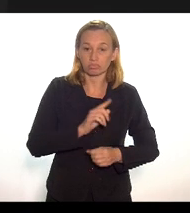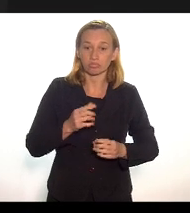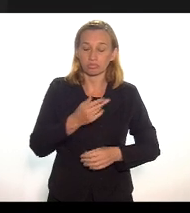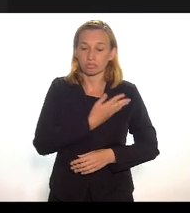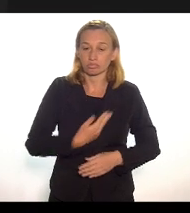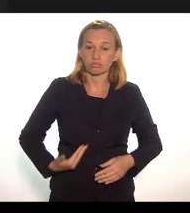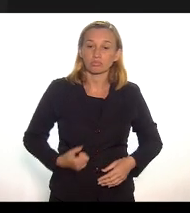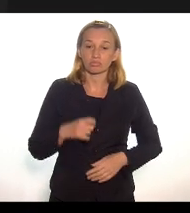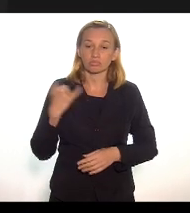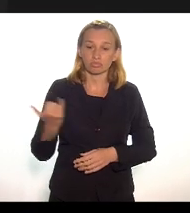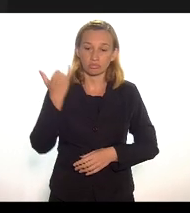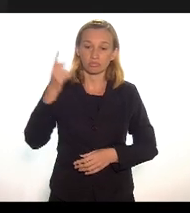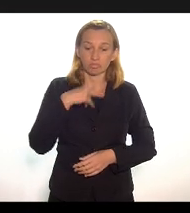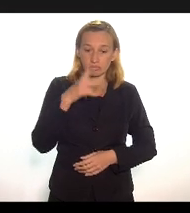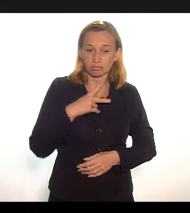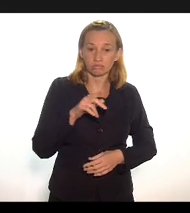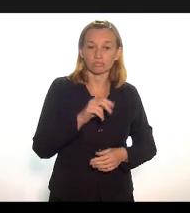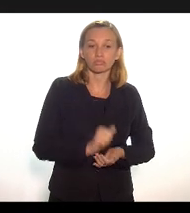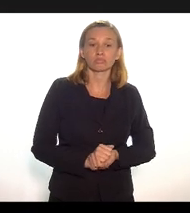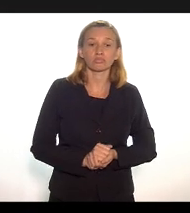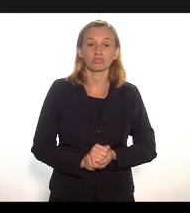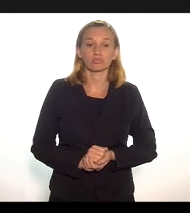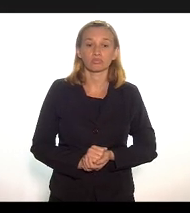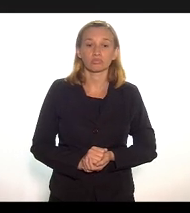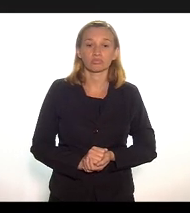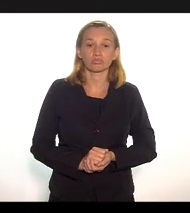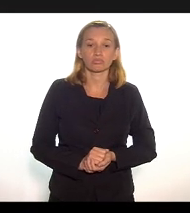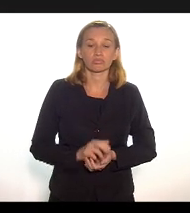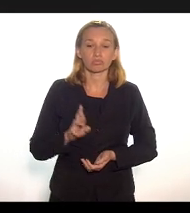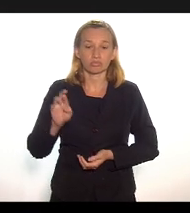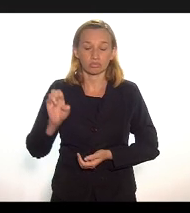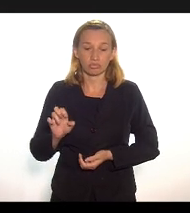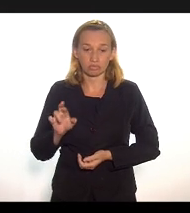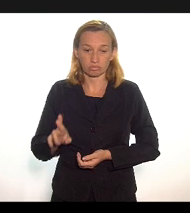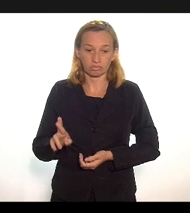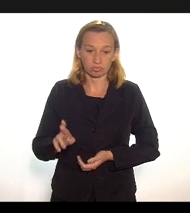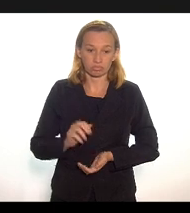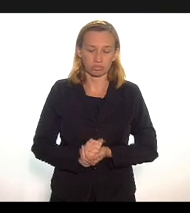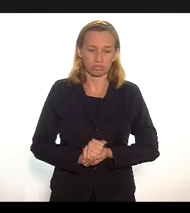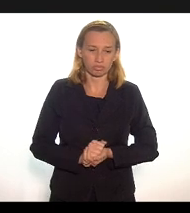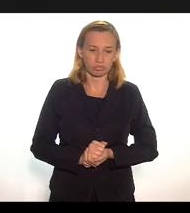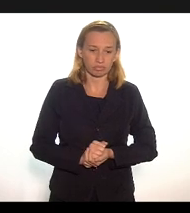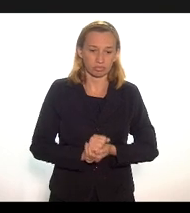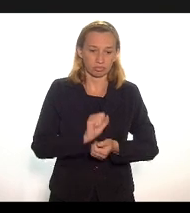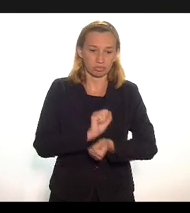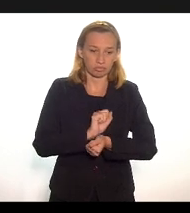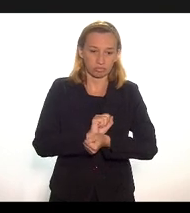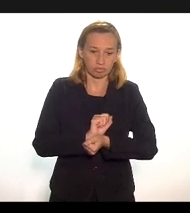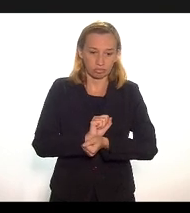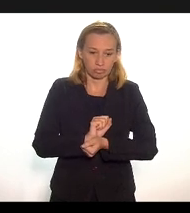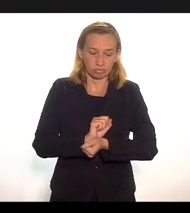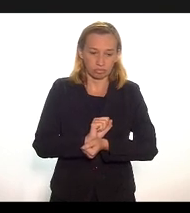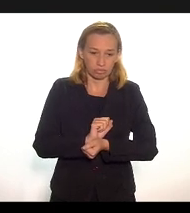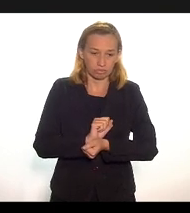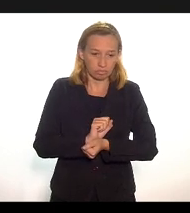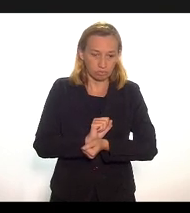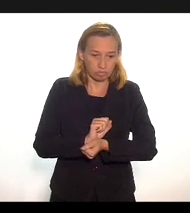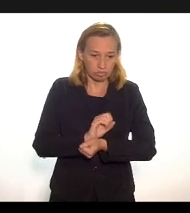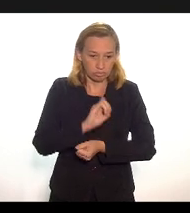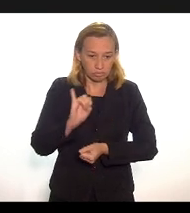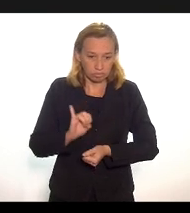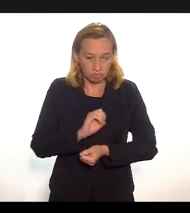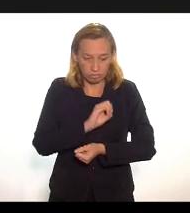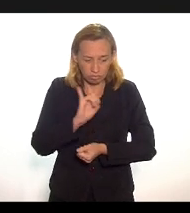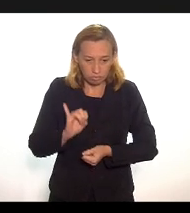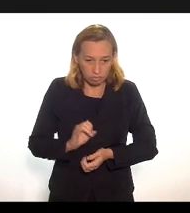que essas unidades, né, geridas pela rede DOR, não só, além da privatização, que já é uma antiga, que a gente defende o serviço público. Oi,